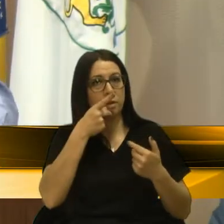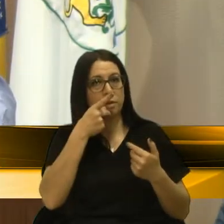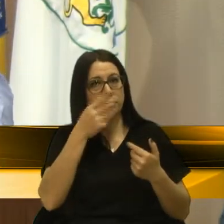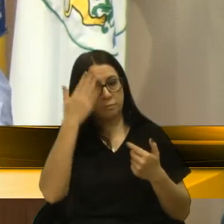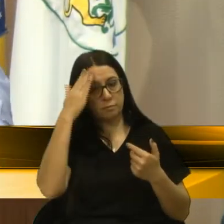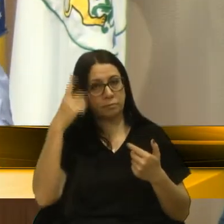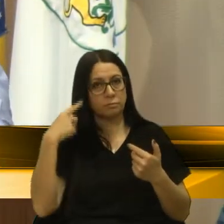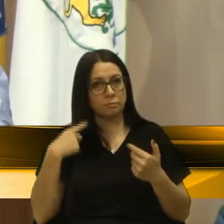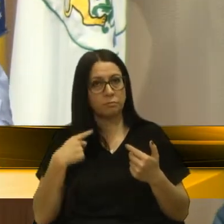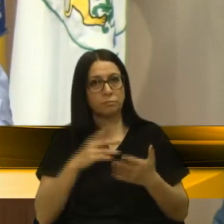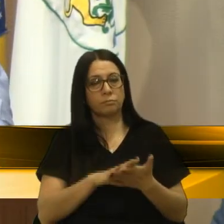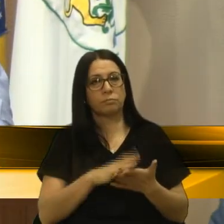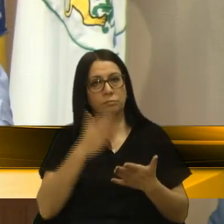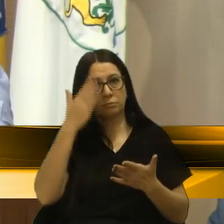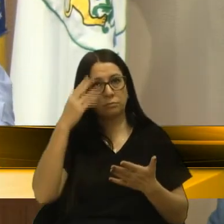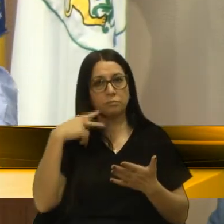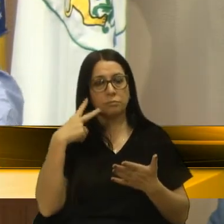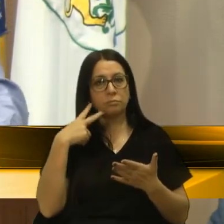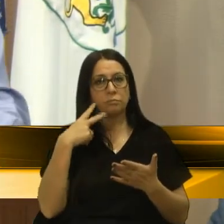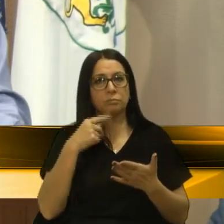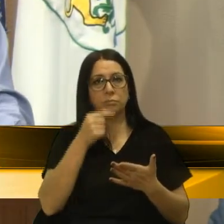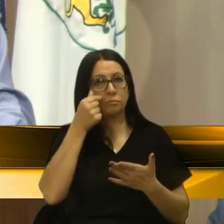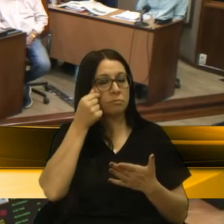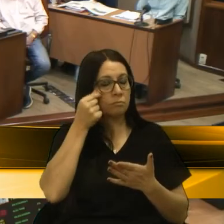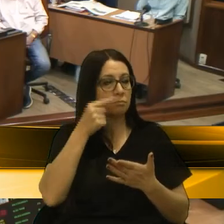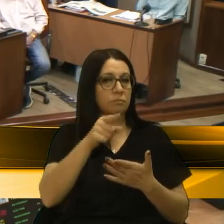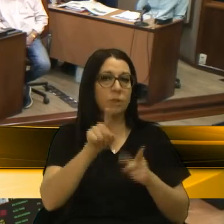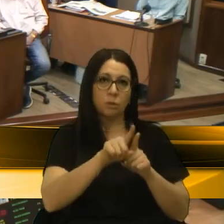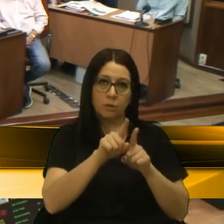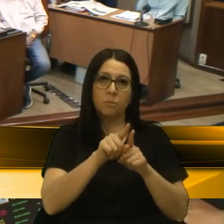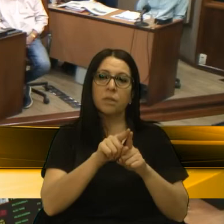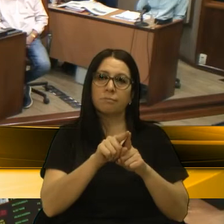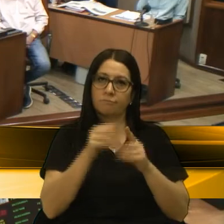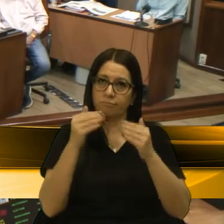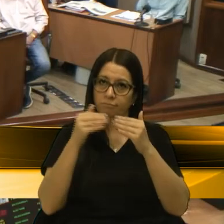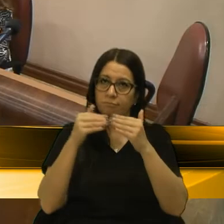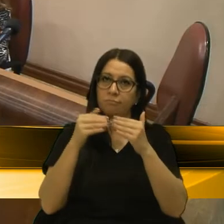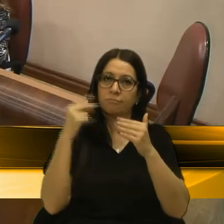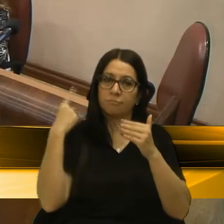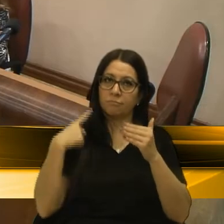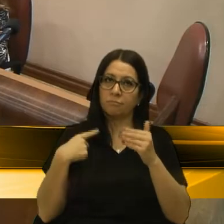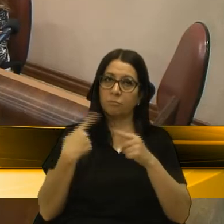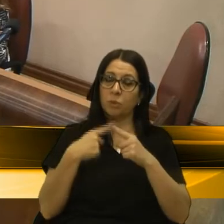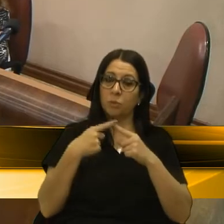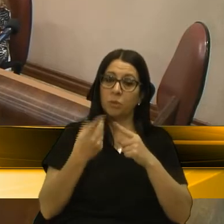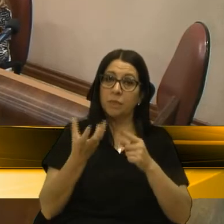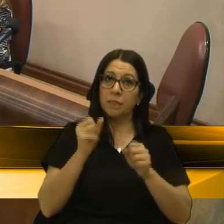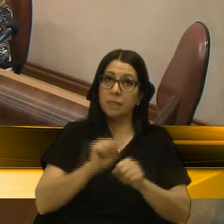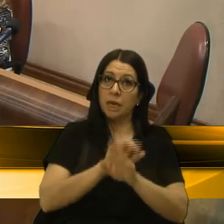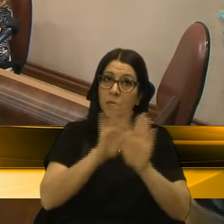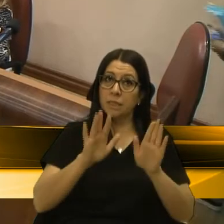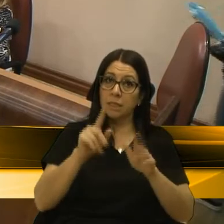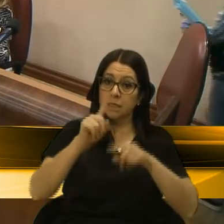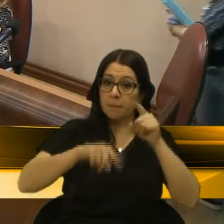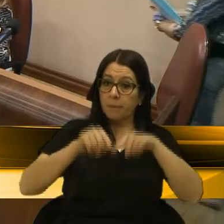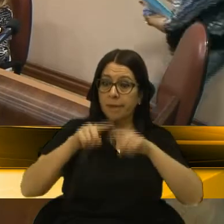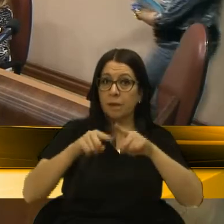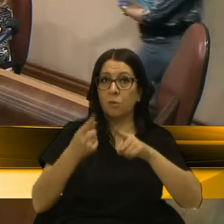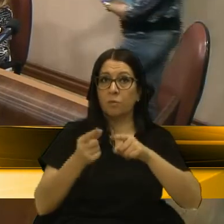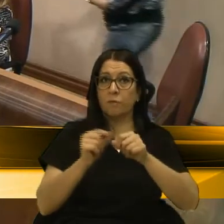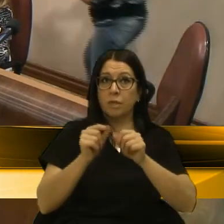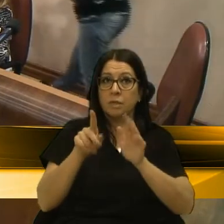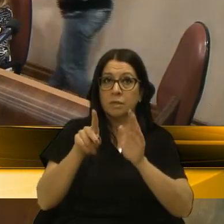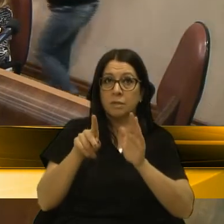Denise. Vereador Frisso, eu entro na linha da vereadora Denise, porque eu queria esclarecer que esse material foi um material produzido